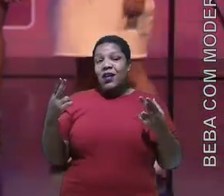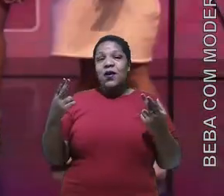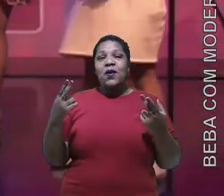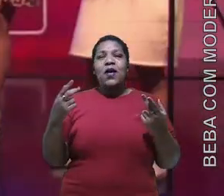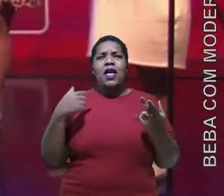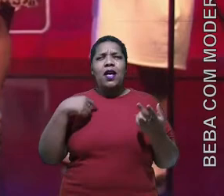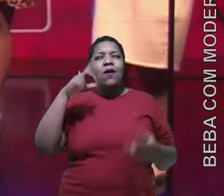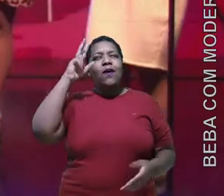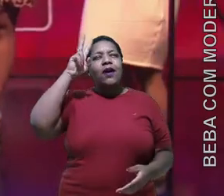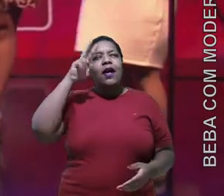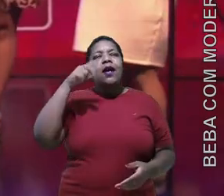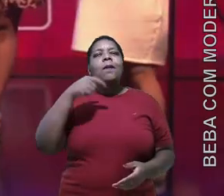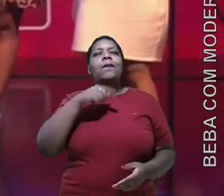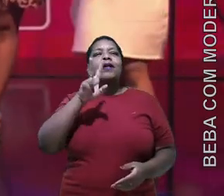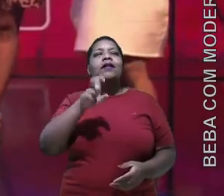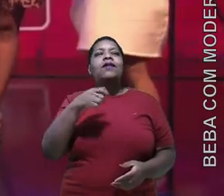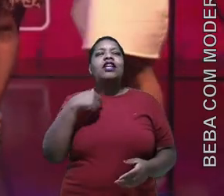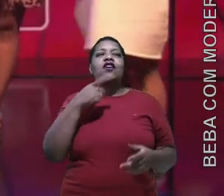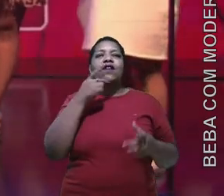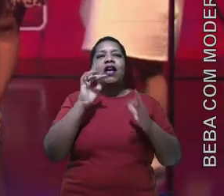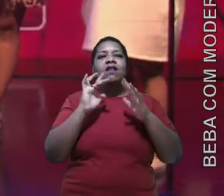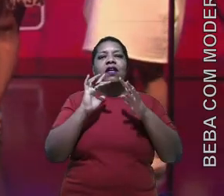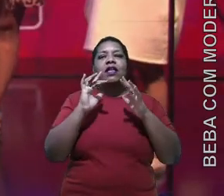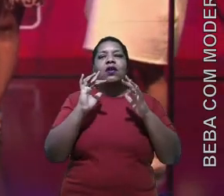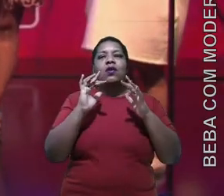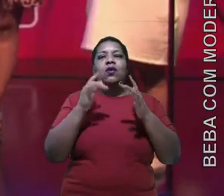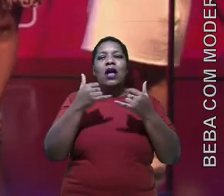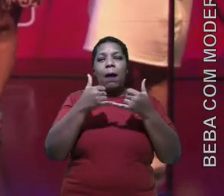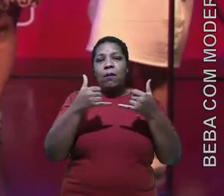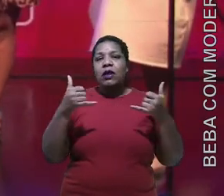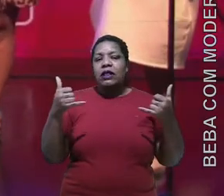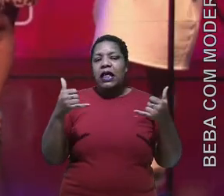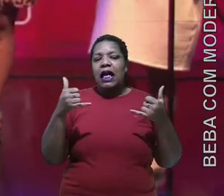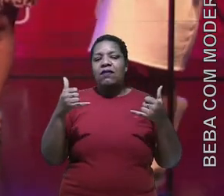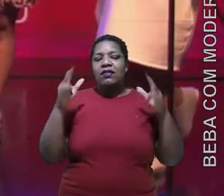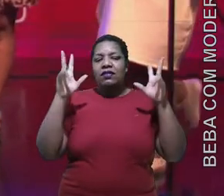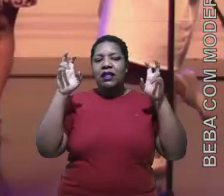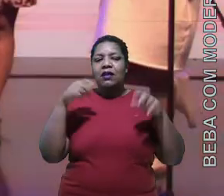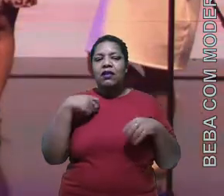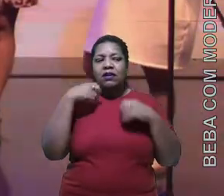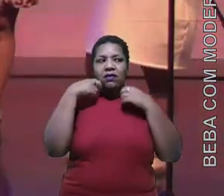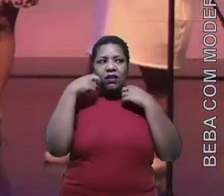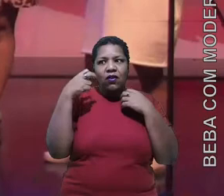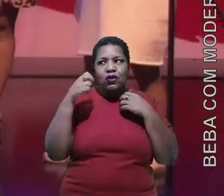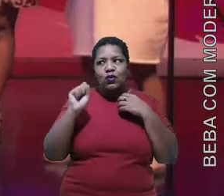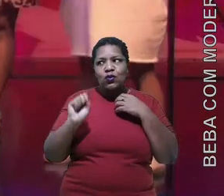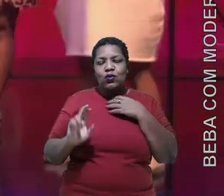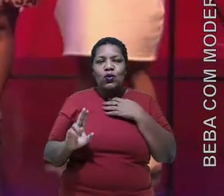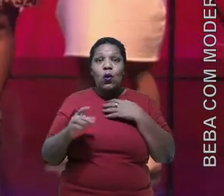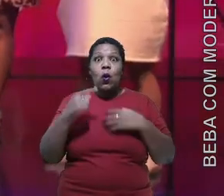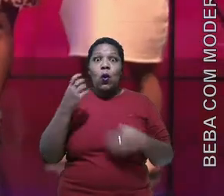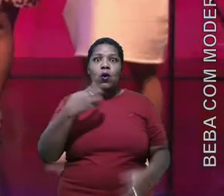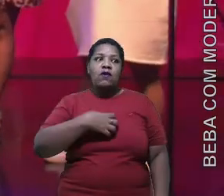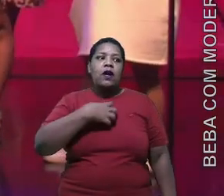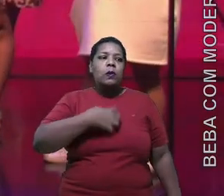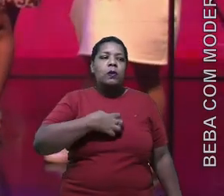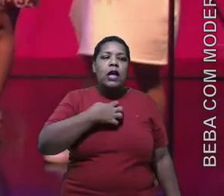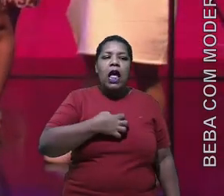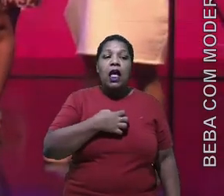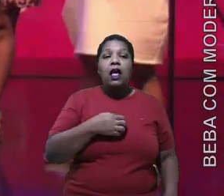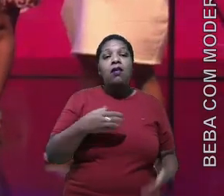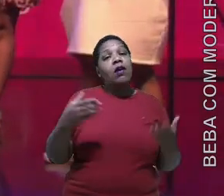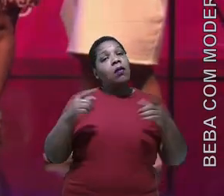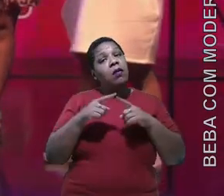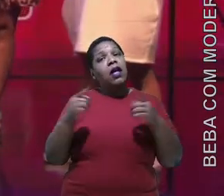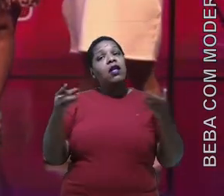eu lembro que muitas vezes quando a gente abordar esse assunto eu sentia muita vergonha de falar do Sul ou sentia muita raiva mas